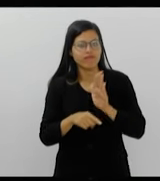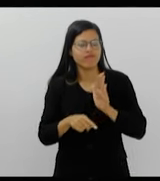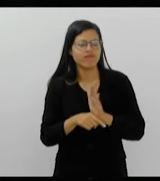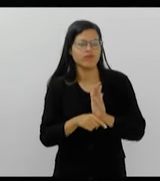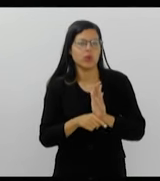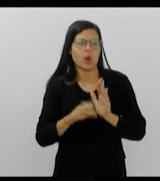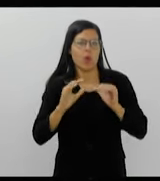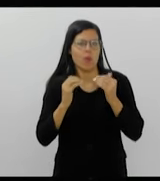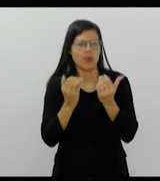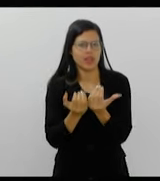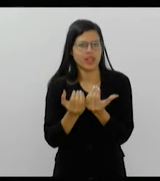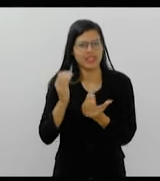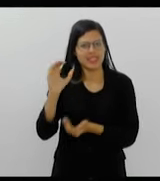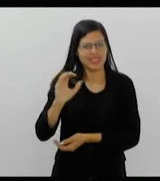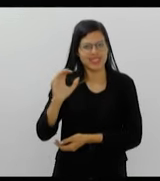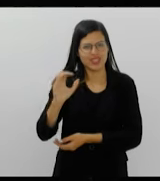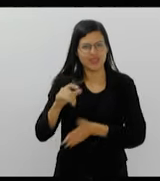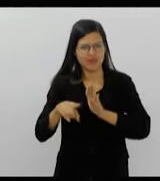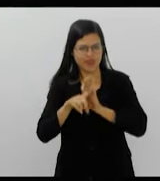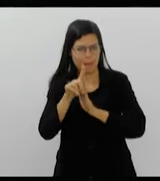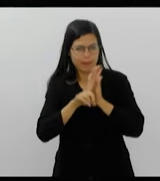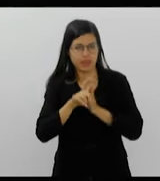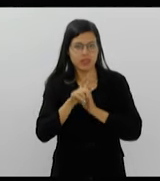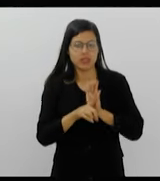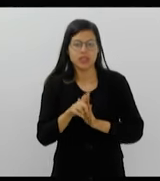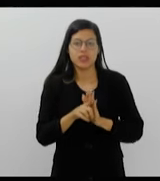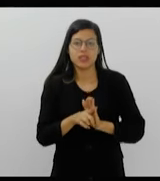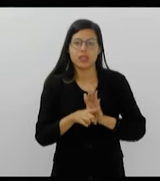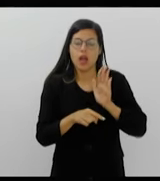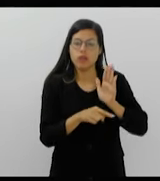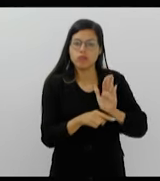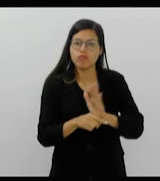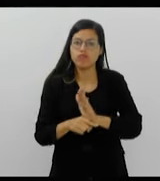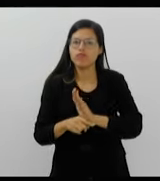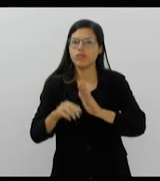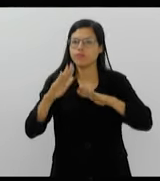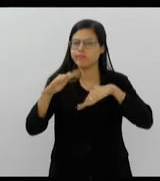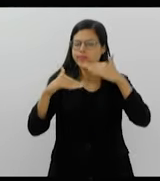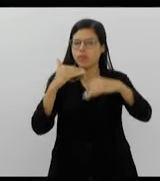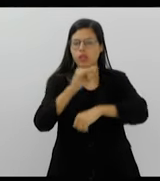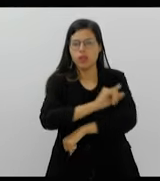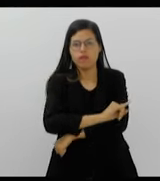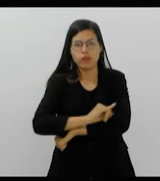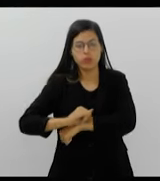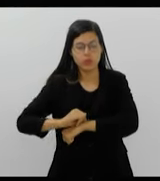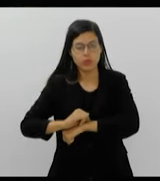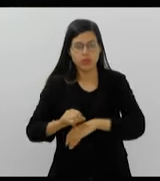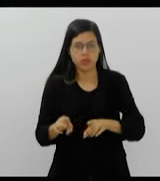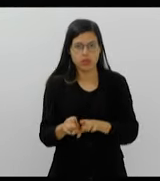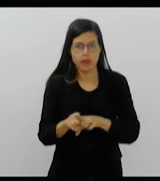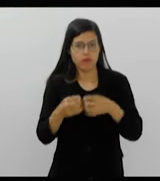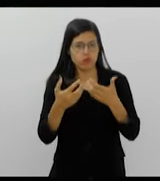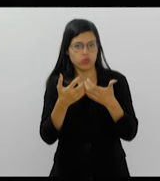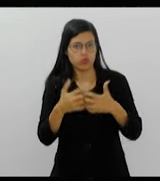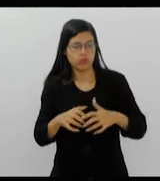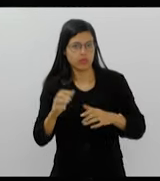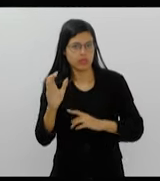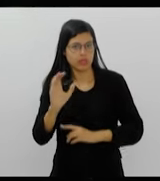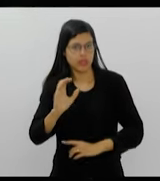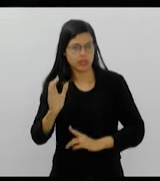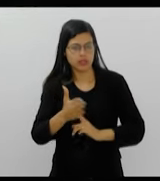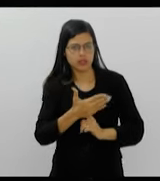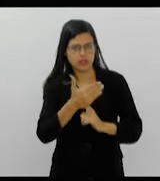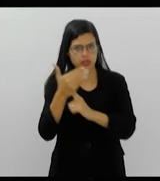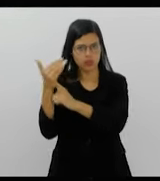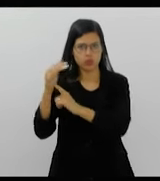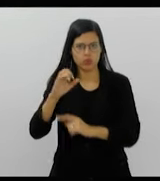Janeiro, proporcionando valiosos avanços na infraestrutura e no funcionamento do sistema de ciência, tecnologia